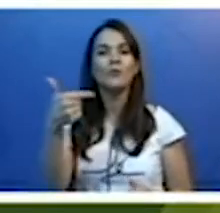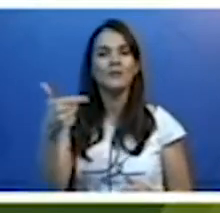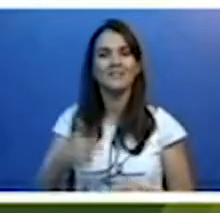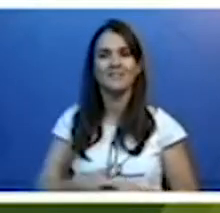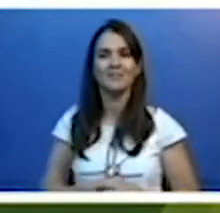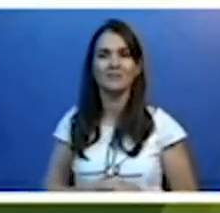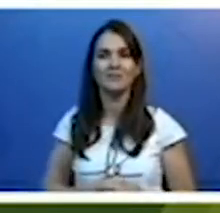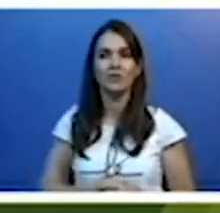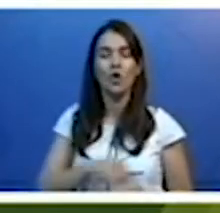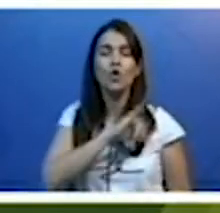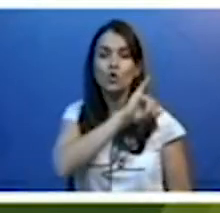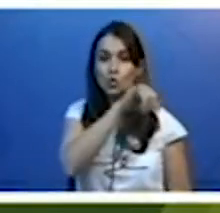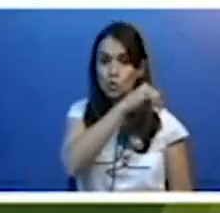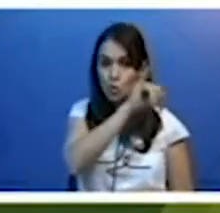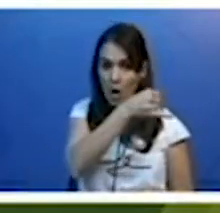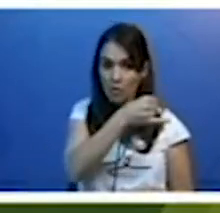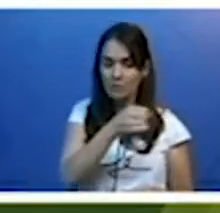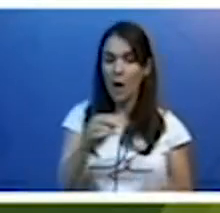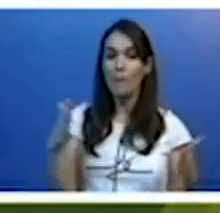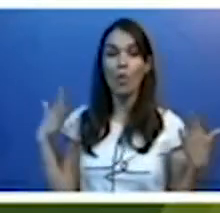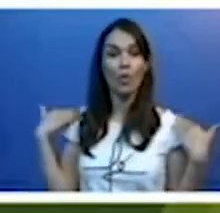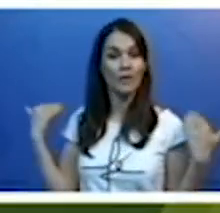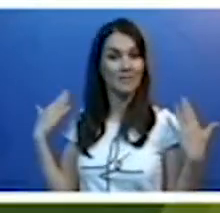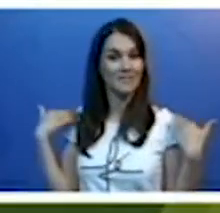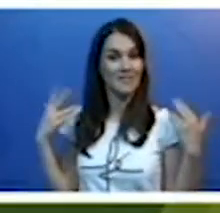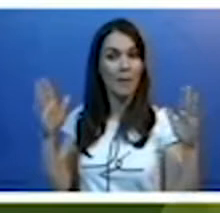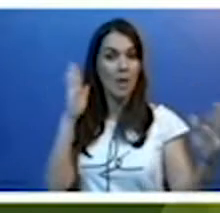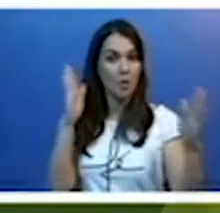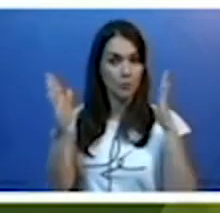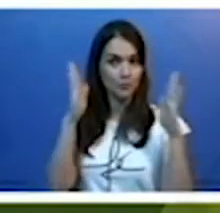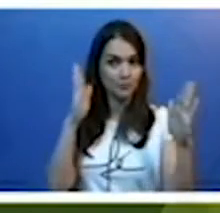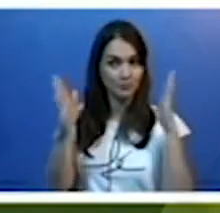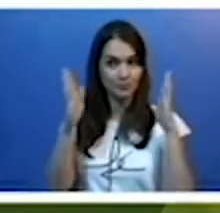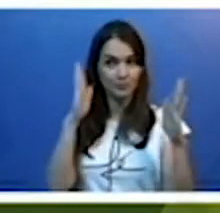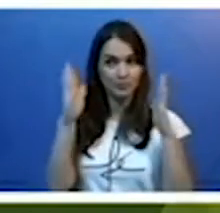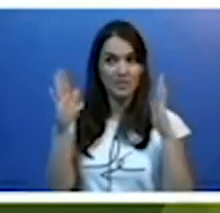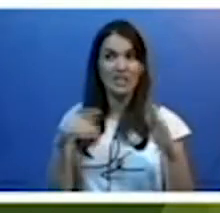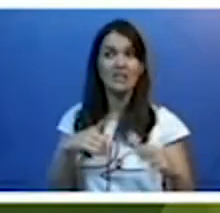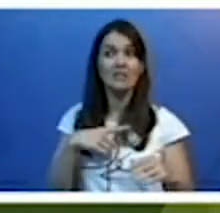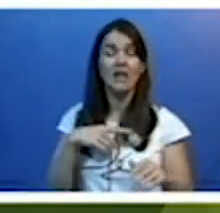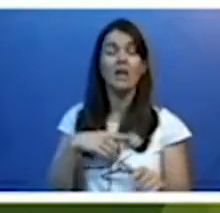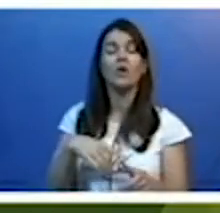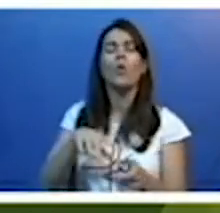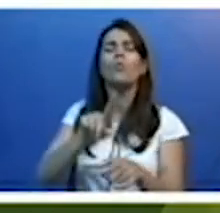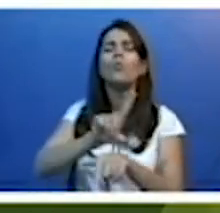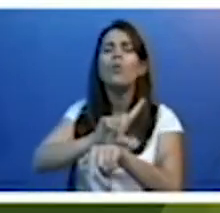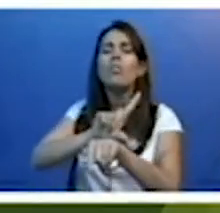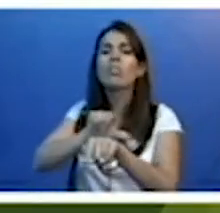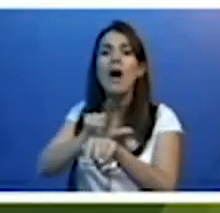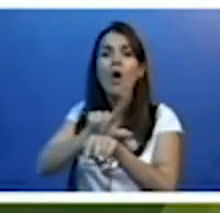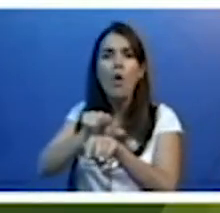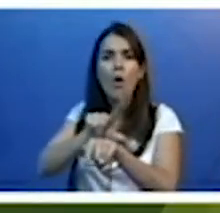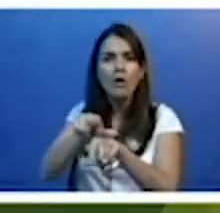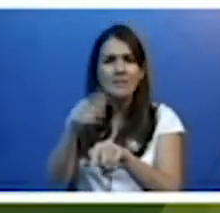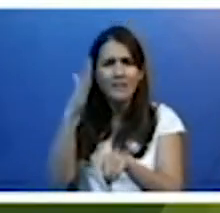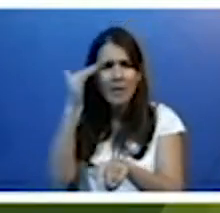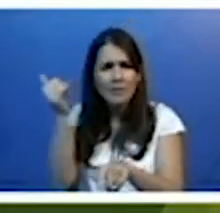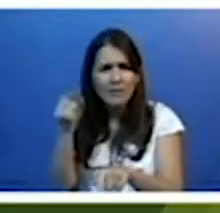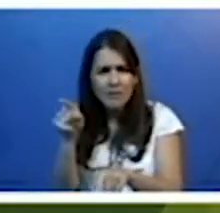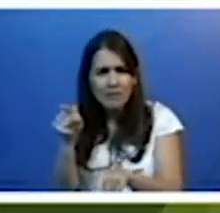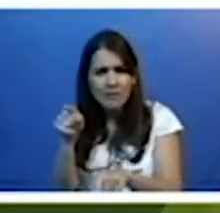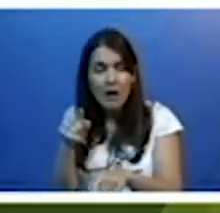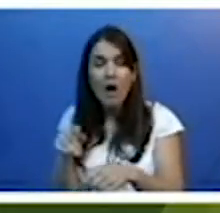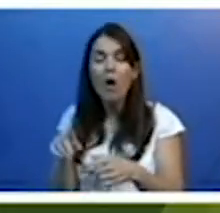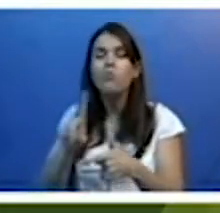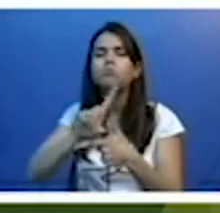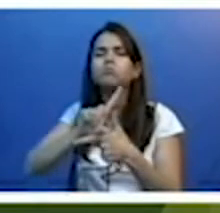João é motorista de caminhão. O caminhão que ele dirige possui um tacógrafo. O que, que é um tacógrafo?